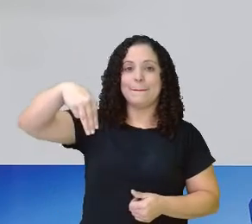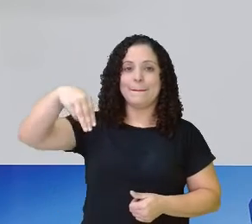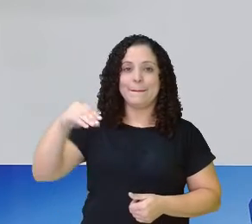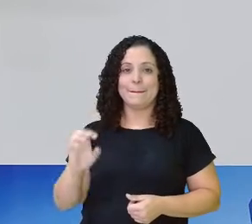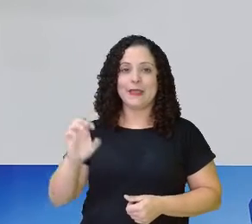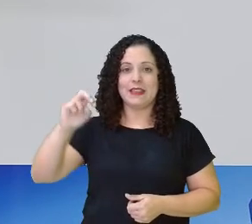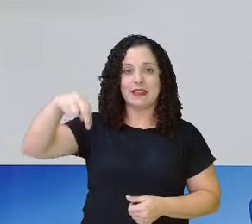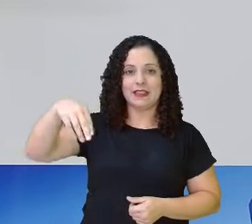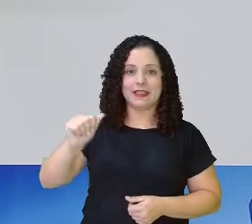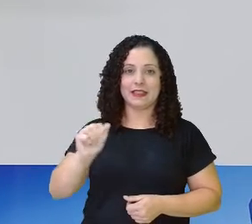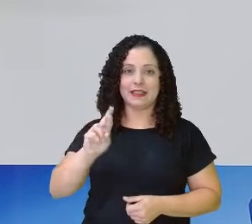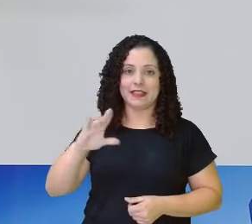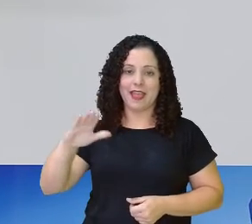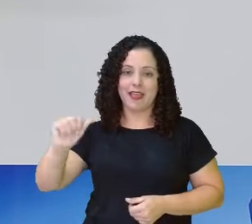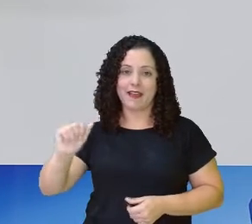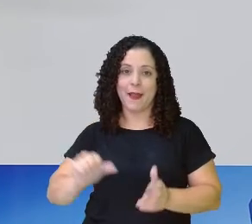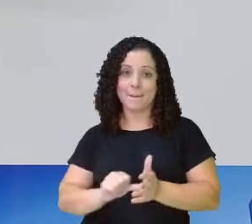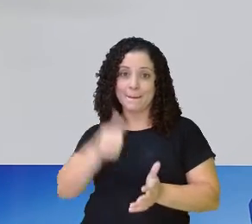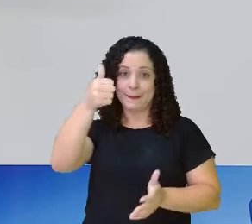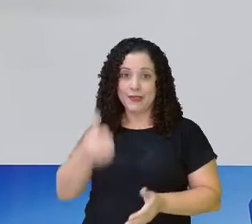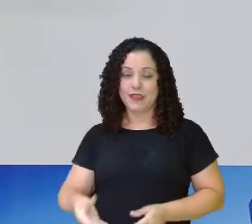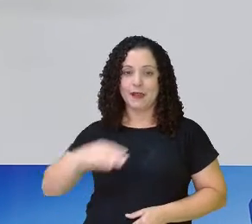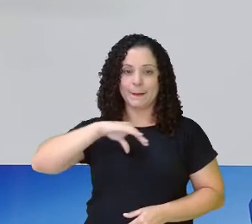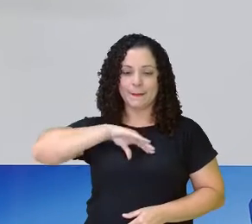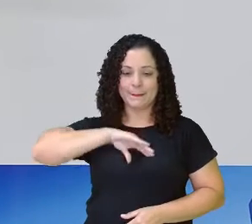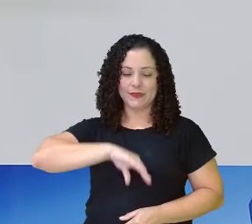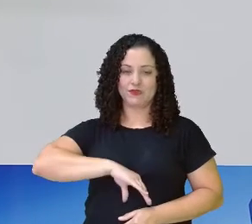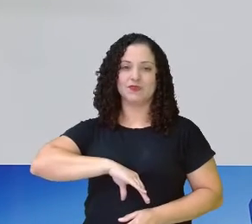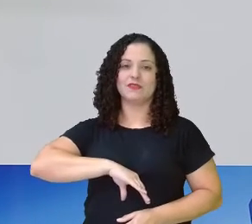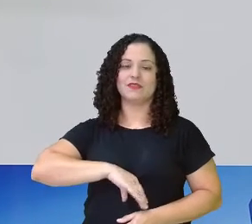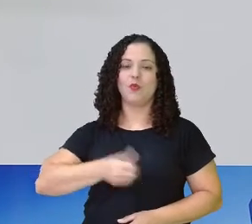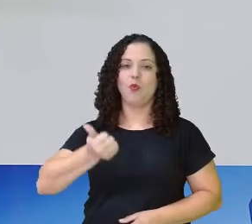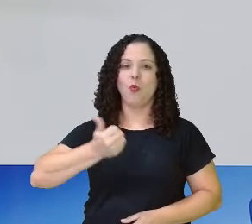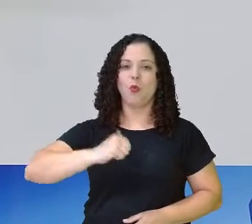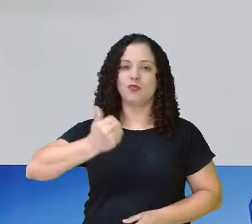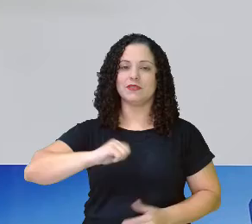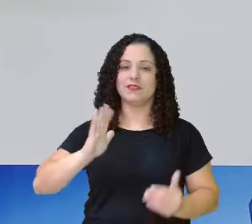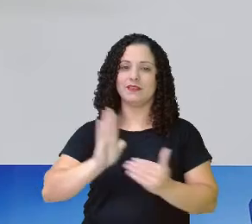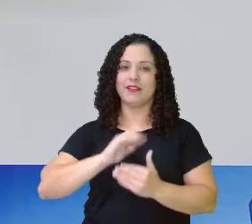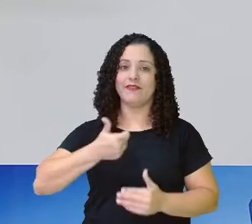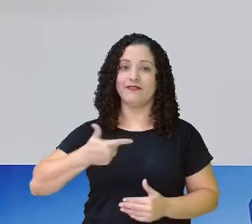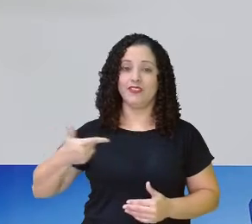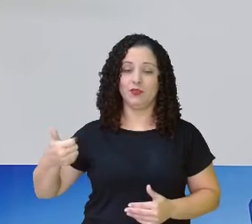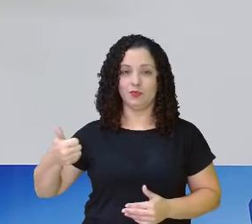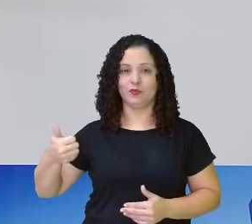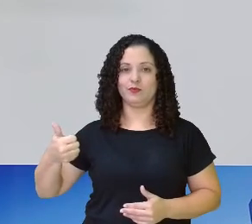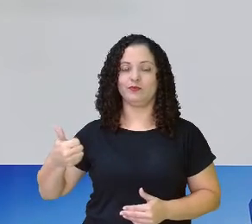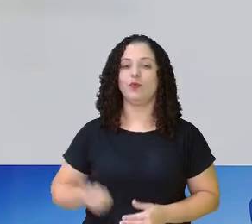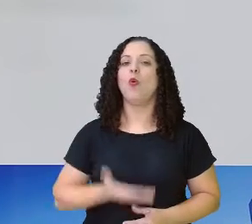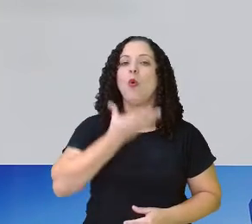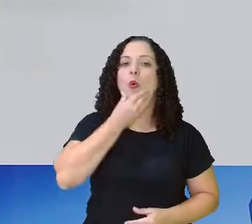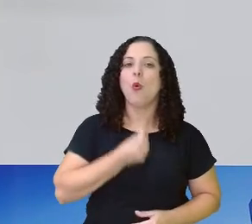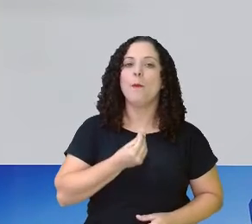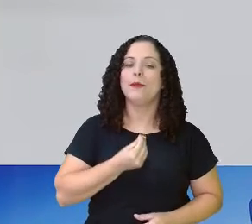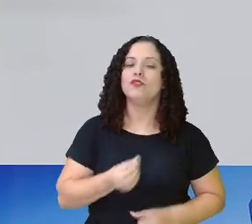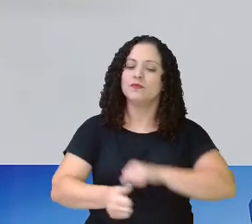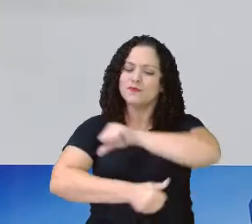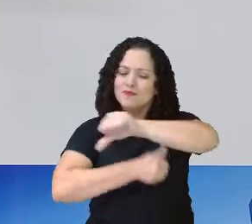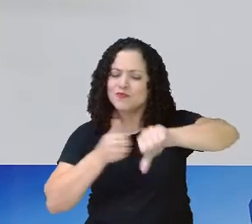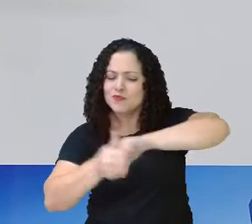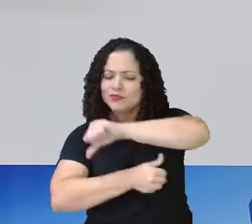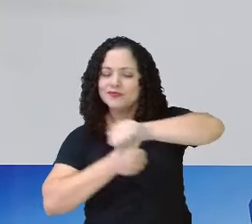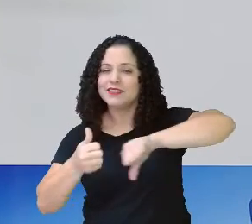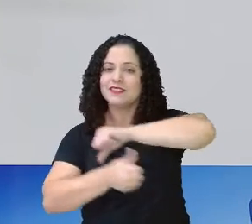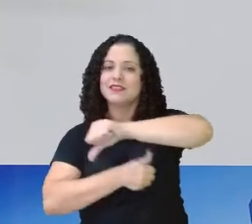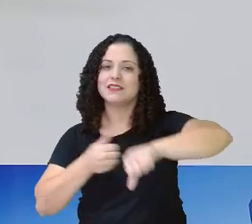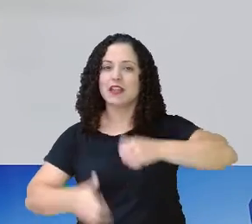Então, pela OMS, a adolescência vai dos 11 até os 20 anos de idade, certo, gente? E para os meninos, vai ser uma mudança